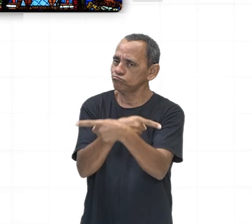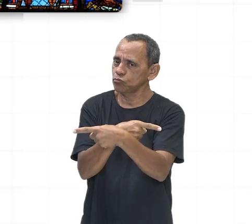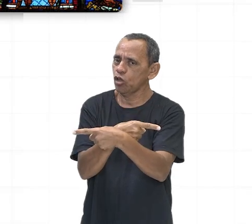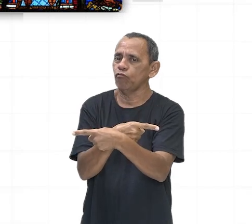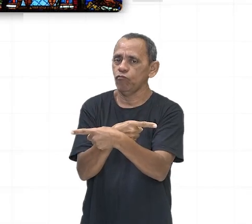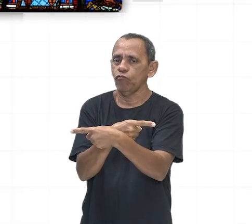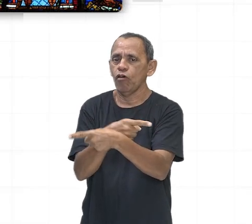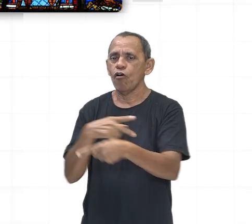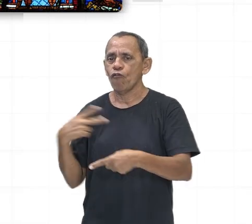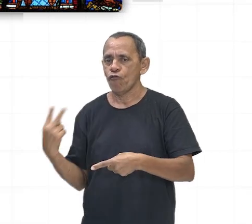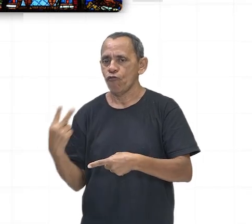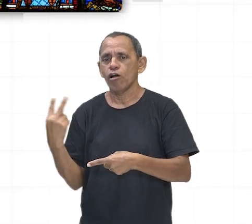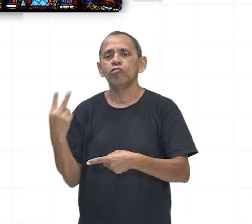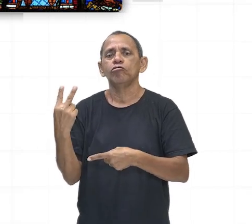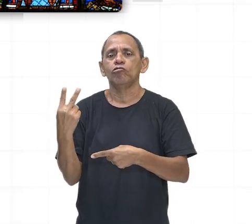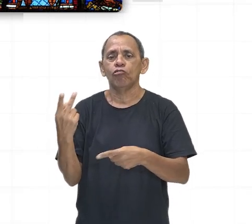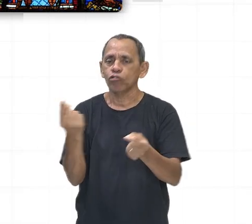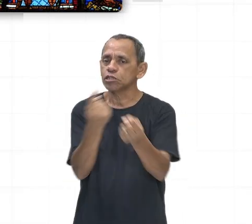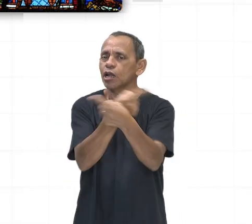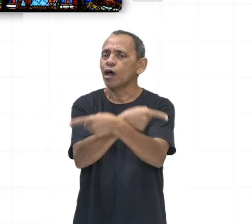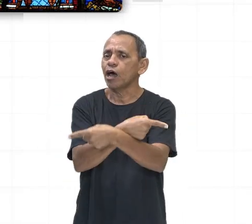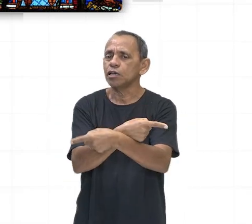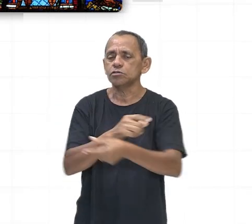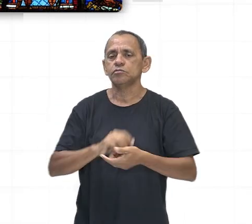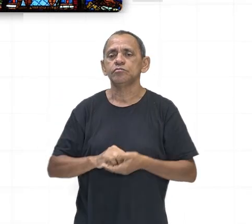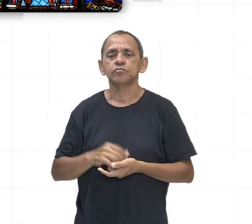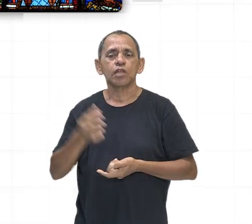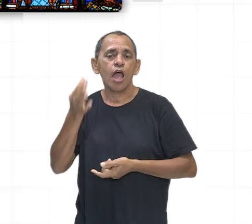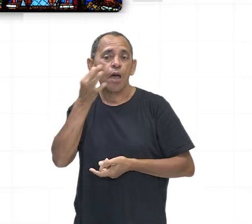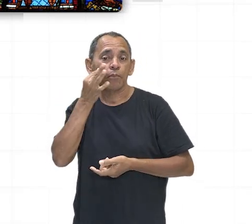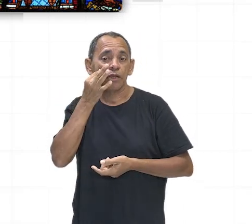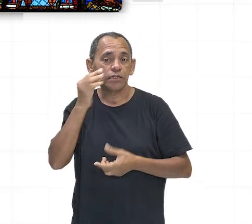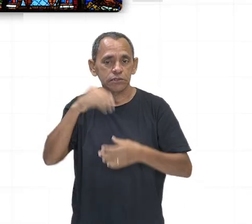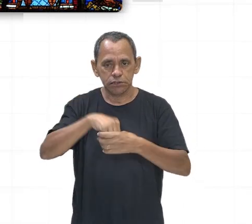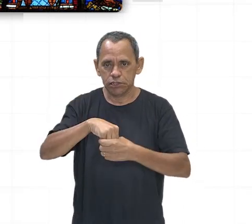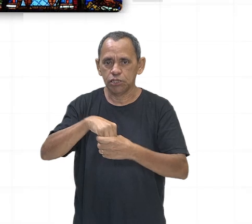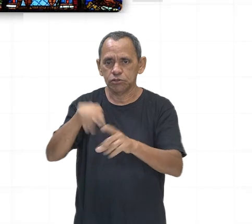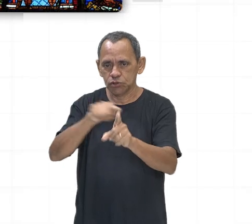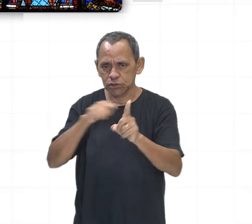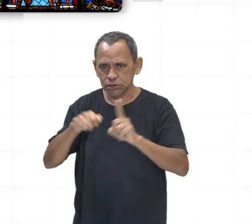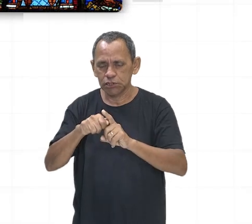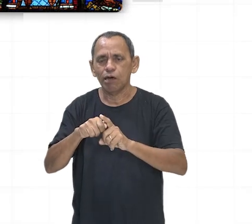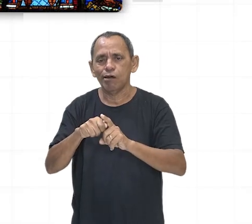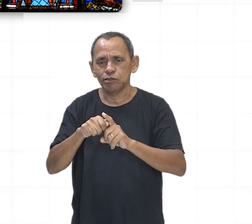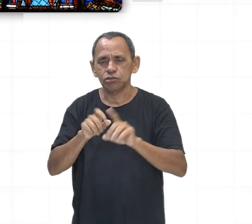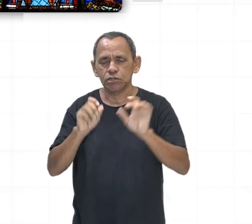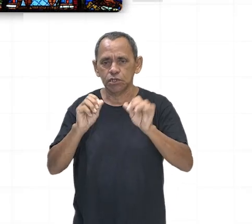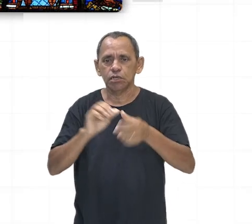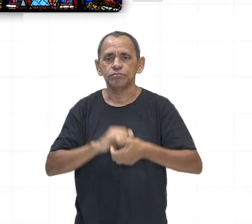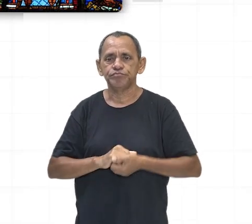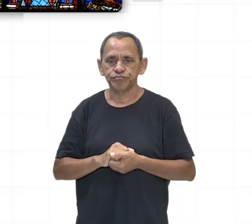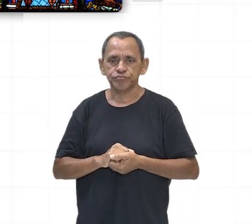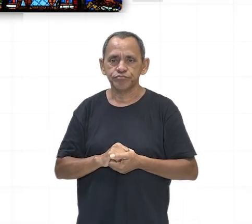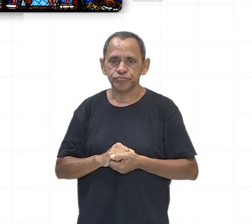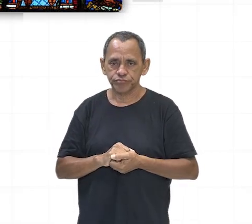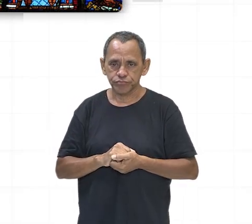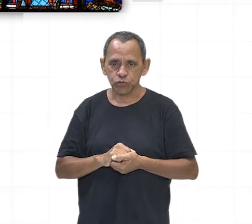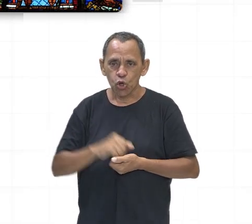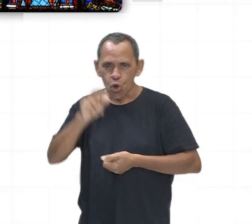valor presente na nossa sociedade brasileira é a liberdade religiosa. Todas as religiões são